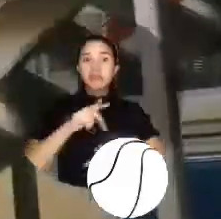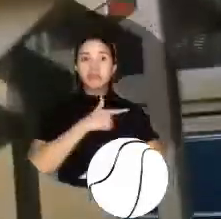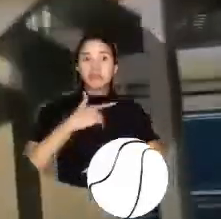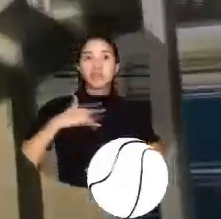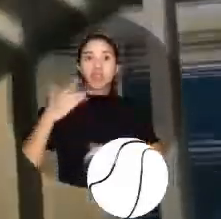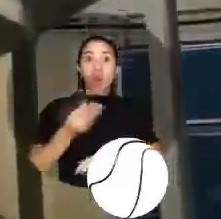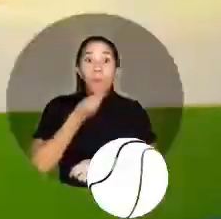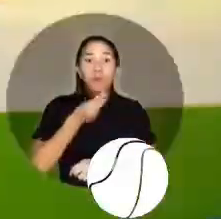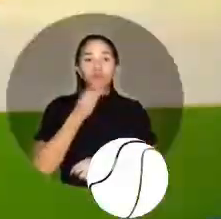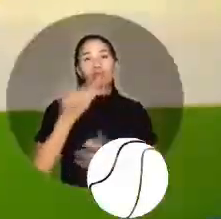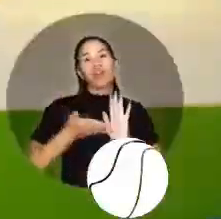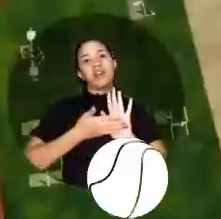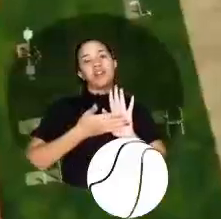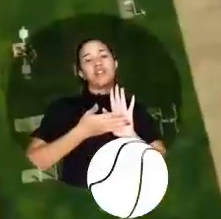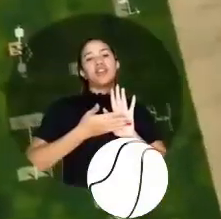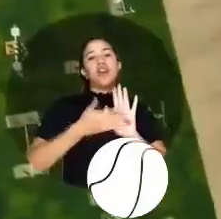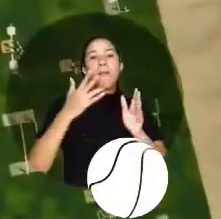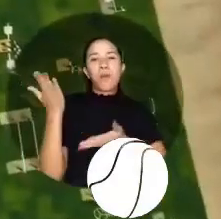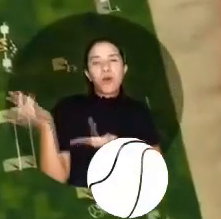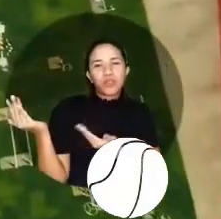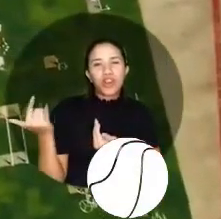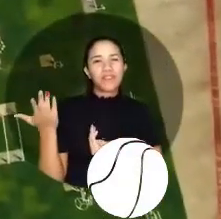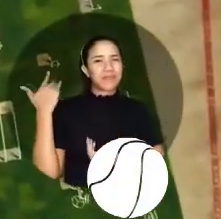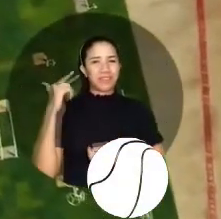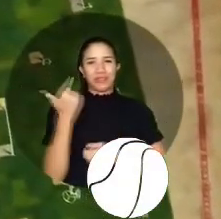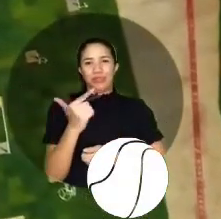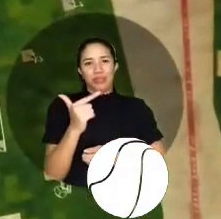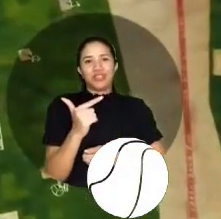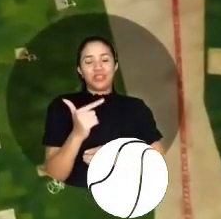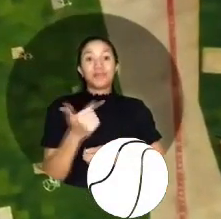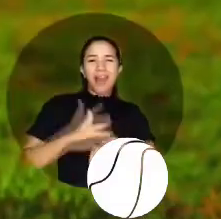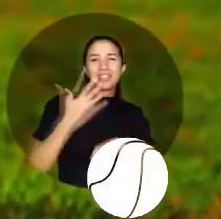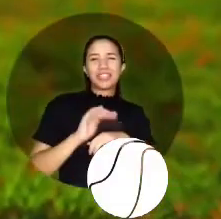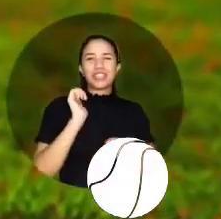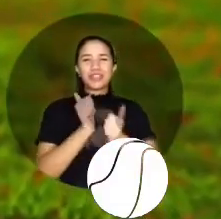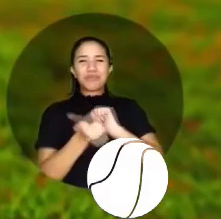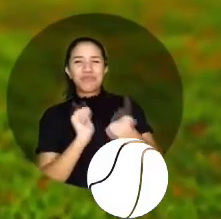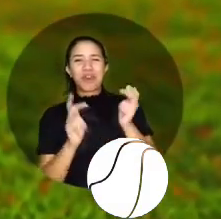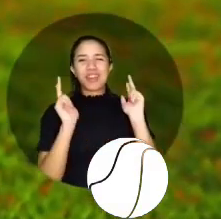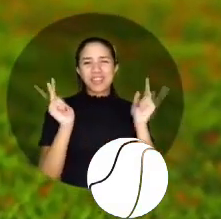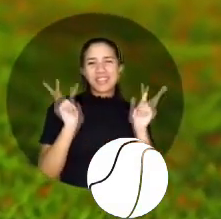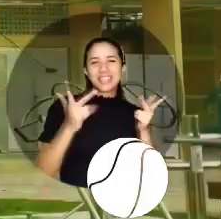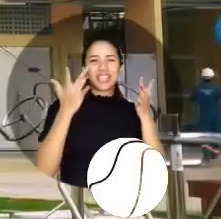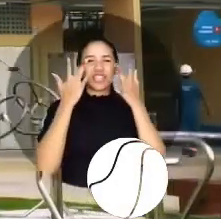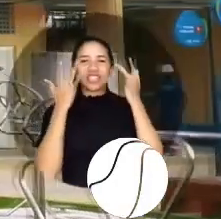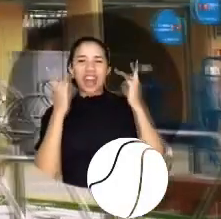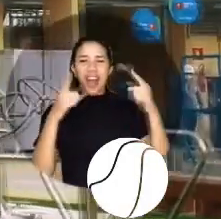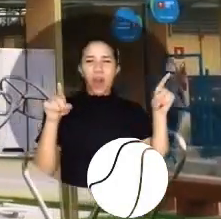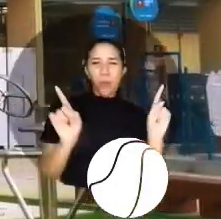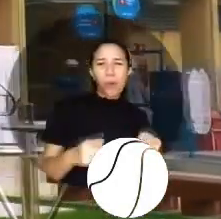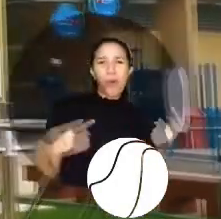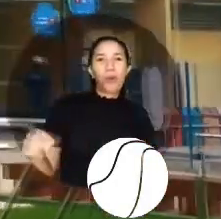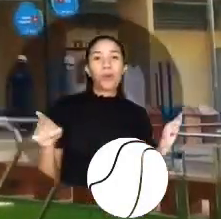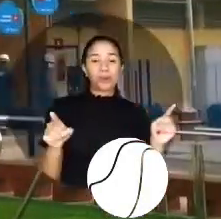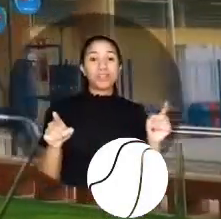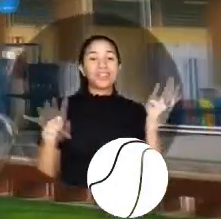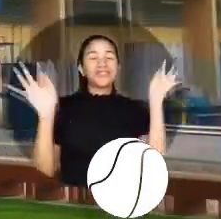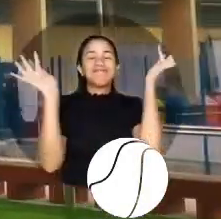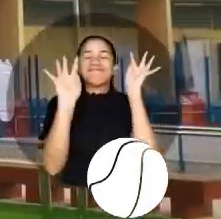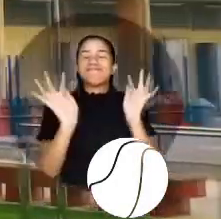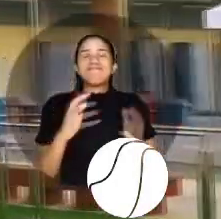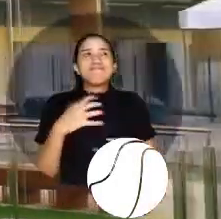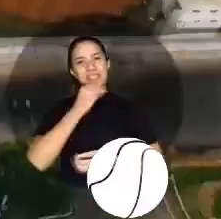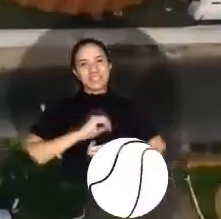até hoje a gente não tem a execução dessa obra. Por enquanto, os trabalhadores estão lá trabalhando na chuva,